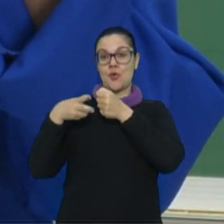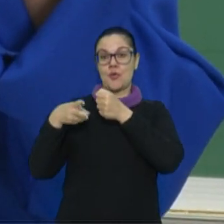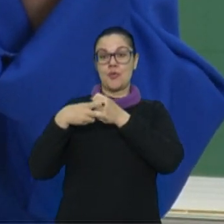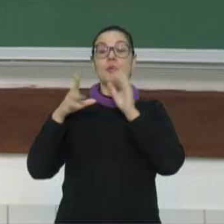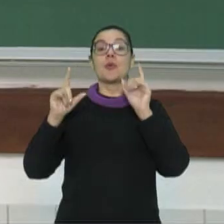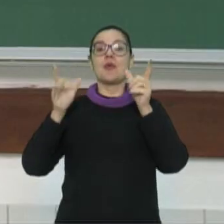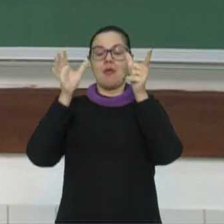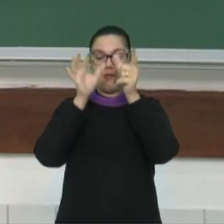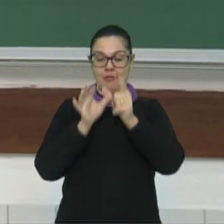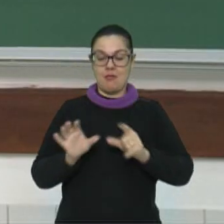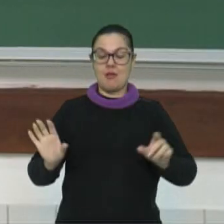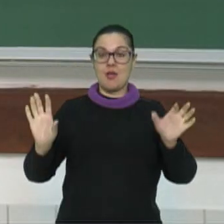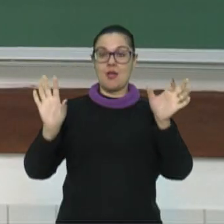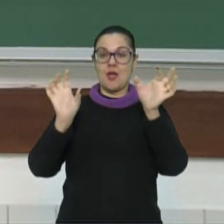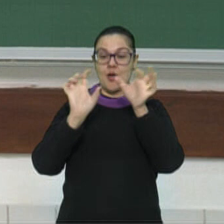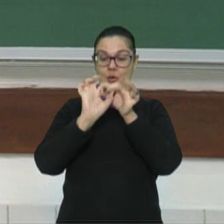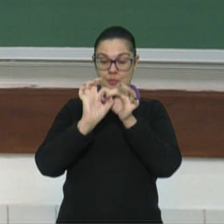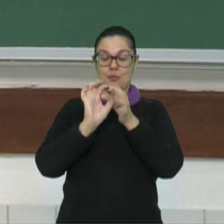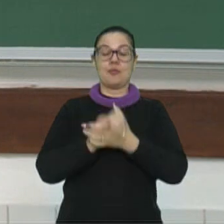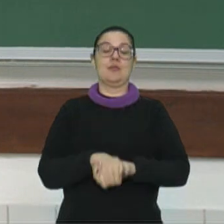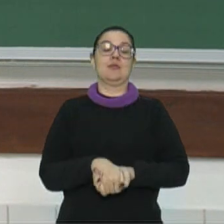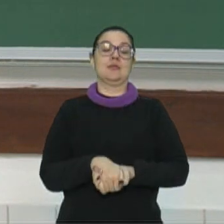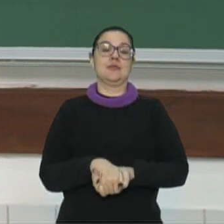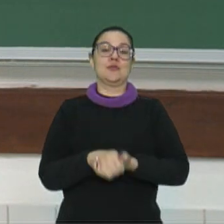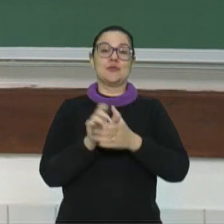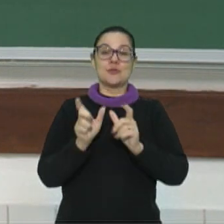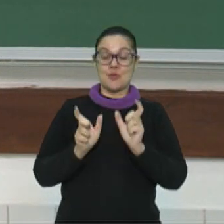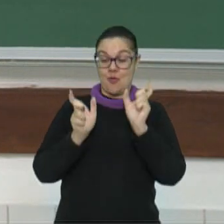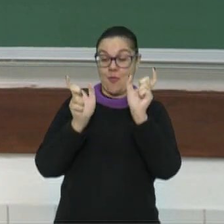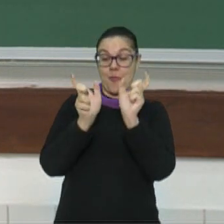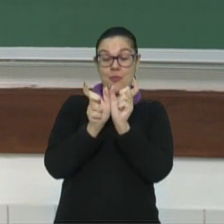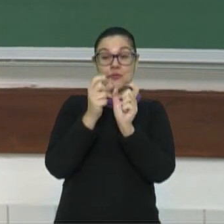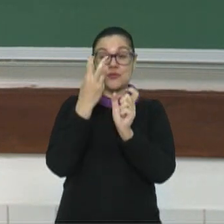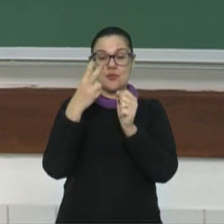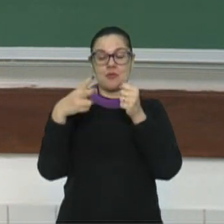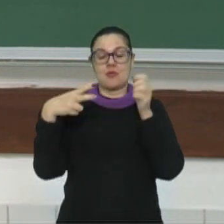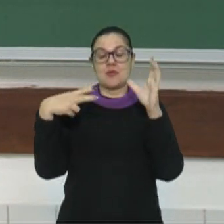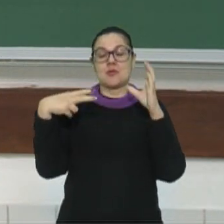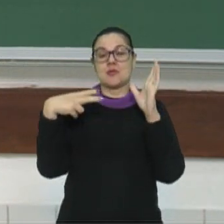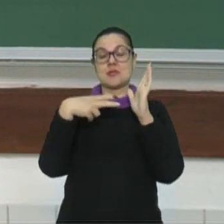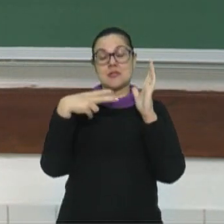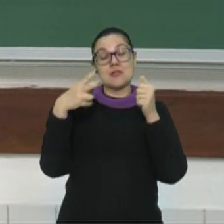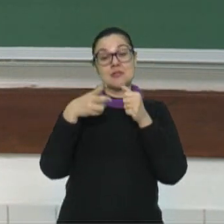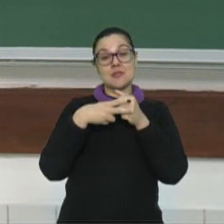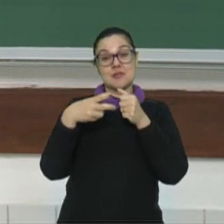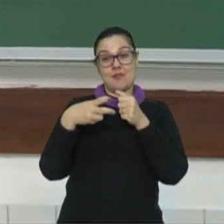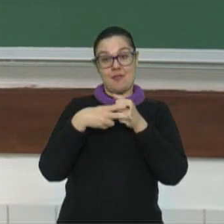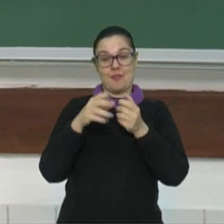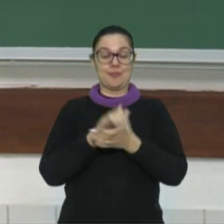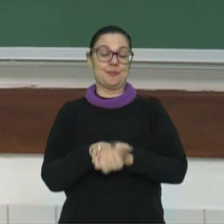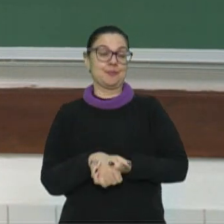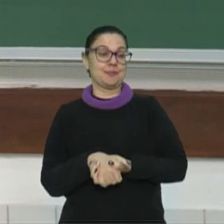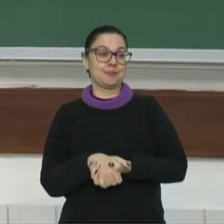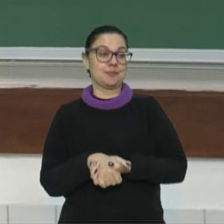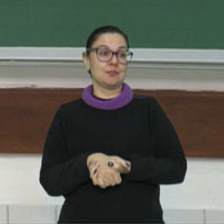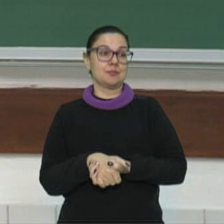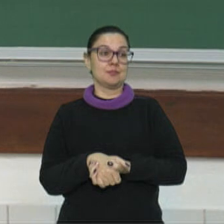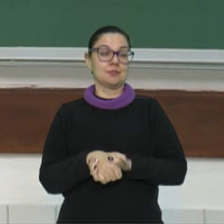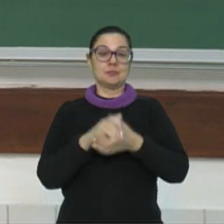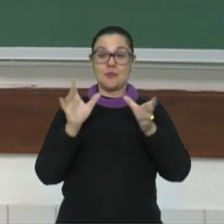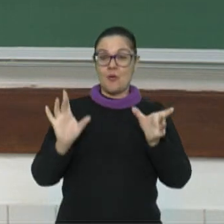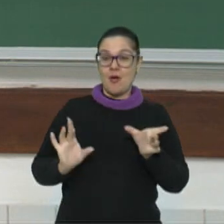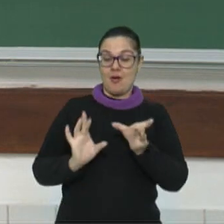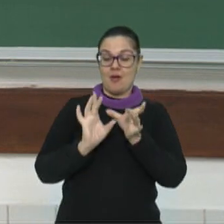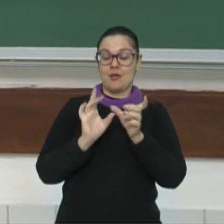período composto. O período composto é formado de mais de um verbo, então 2 ou mais verbos. Período